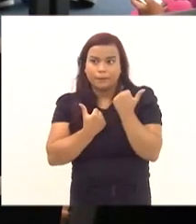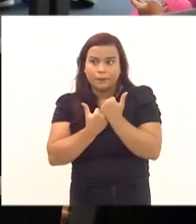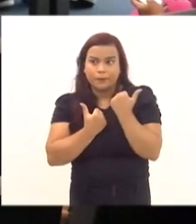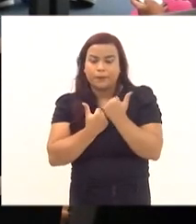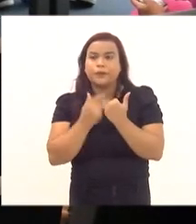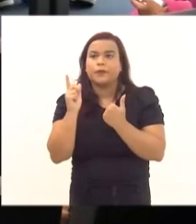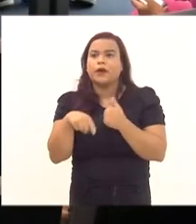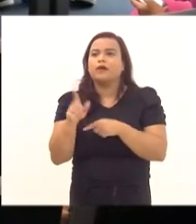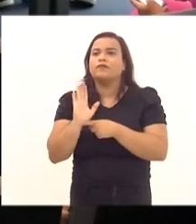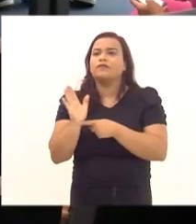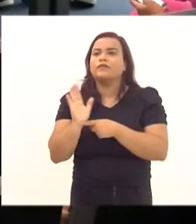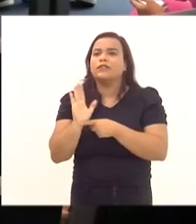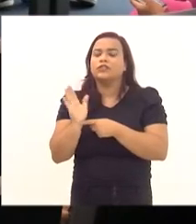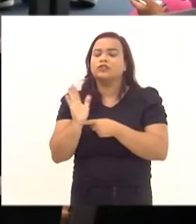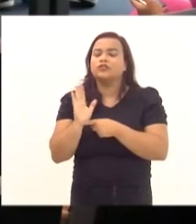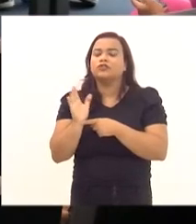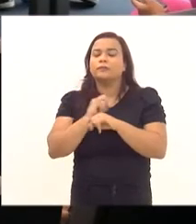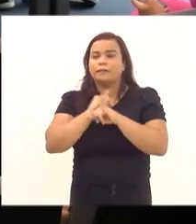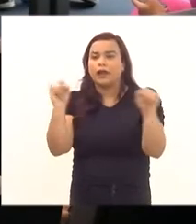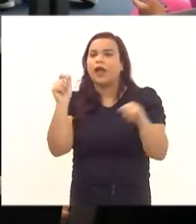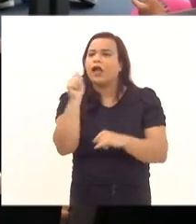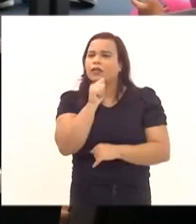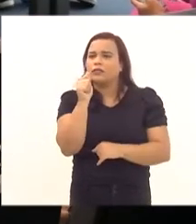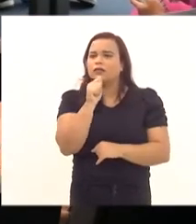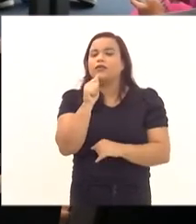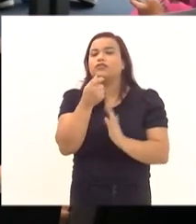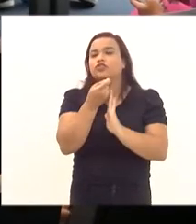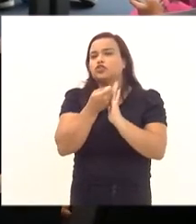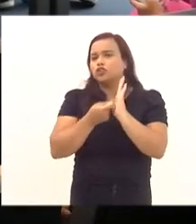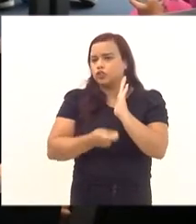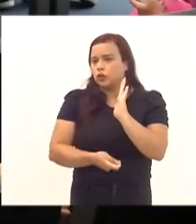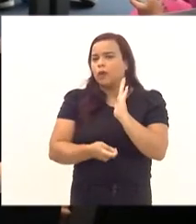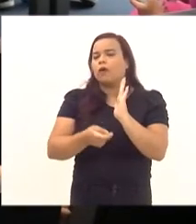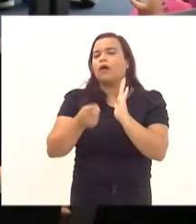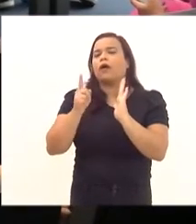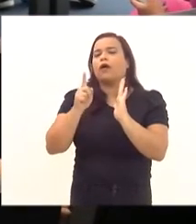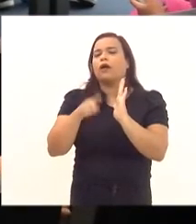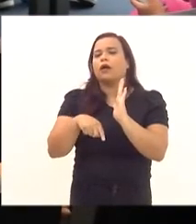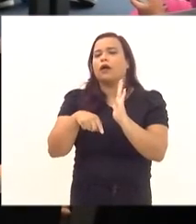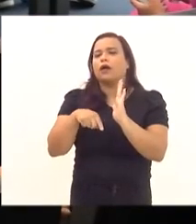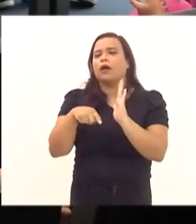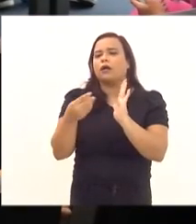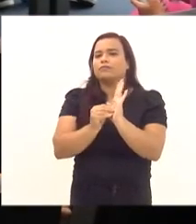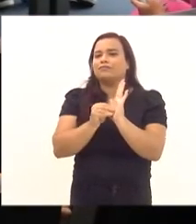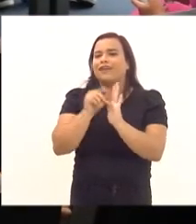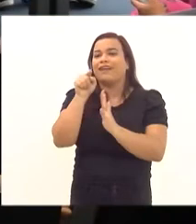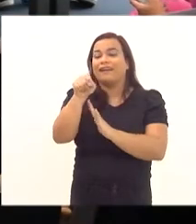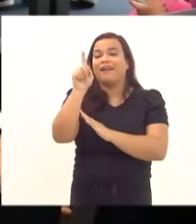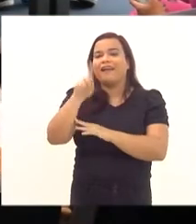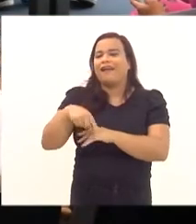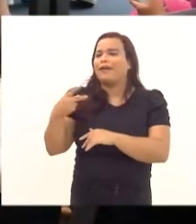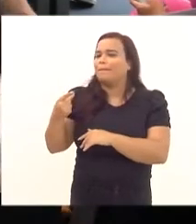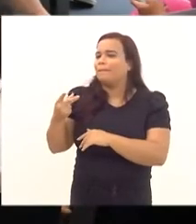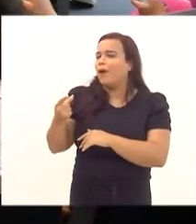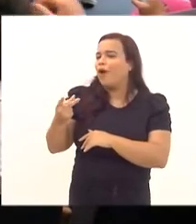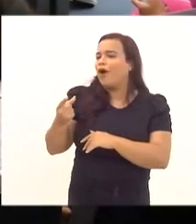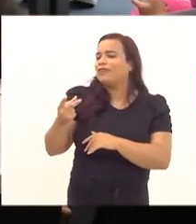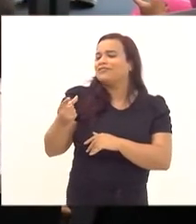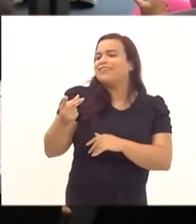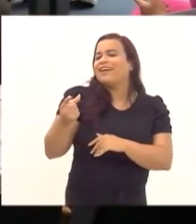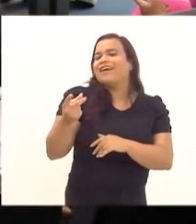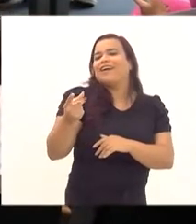vídeo mensagem da atriz escritora recentemente Eleita Imortal da Academia Brasileira de